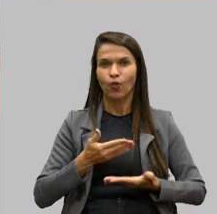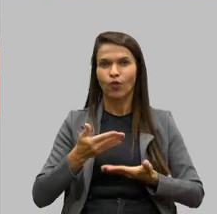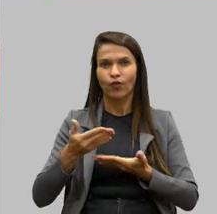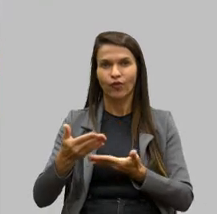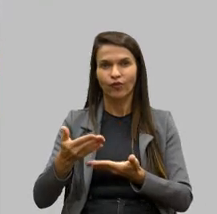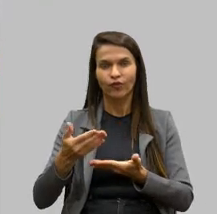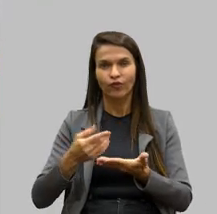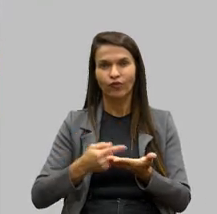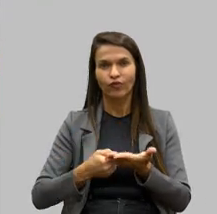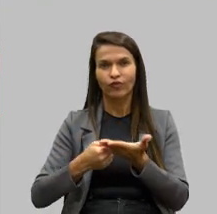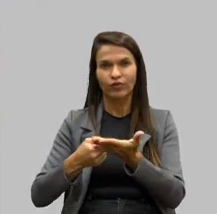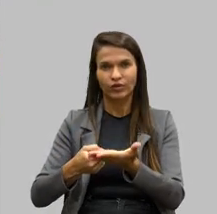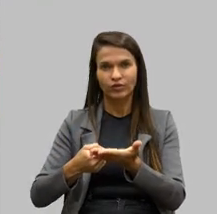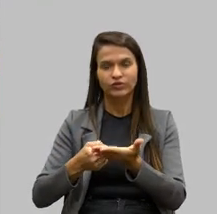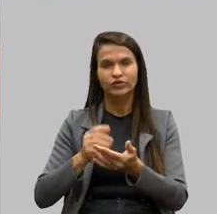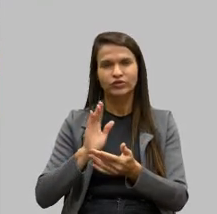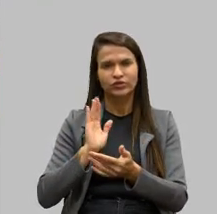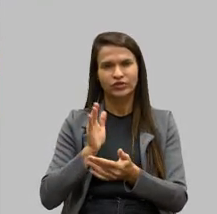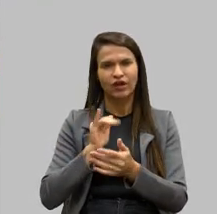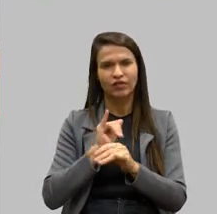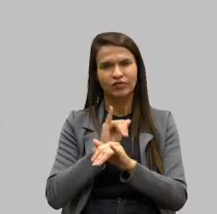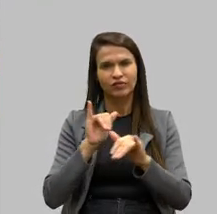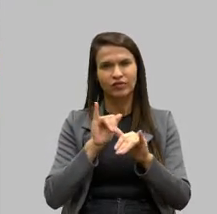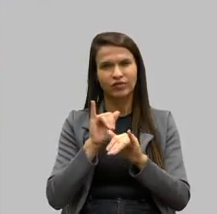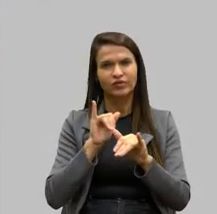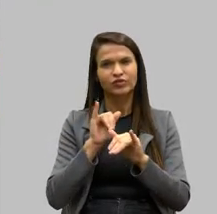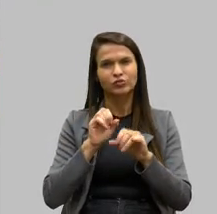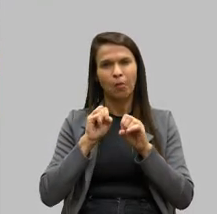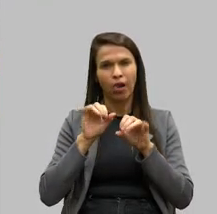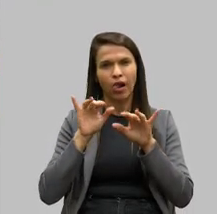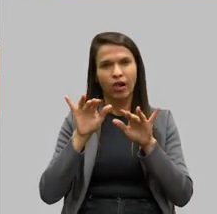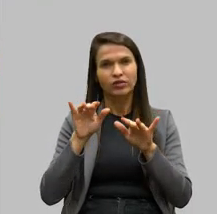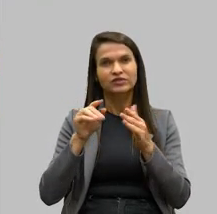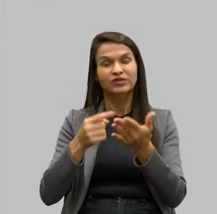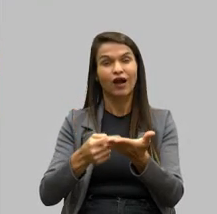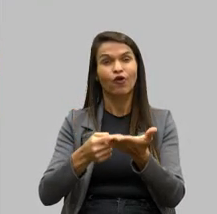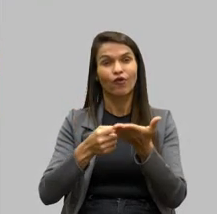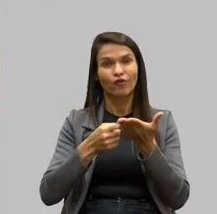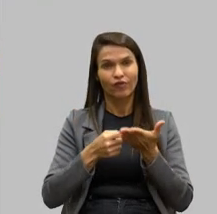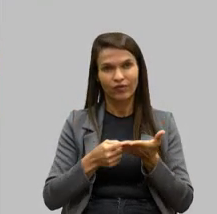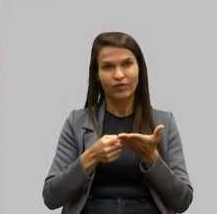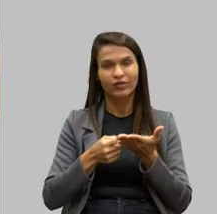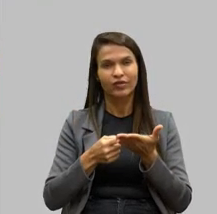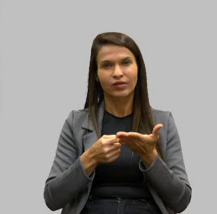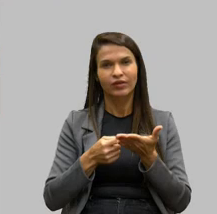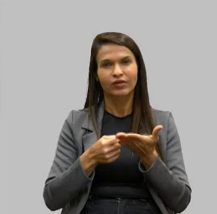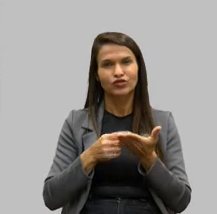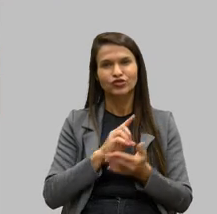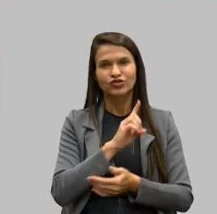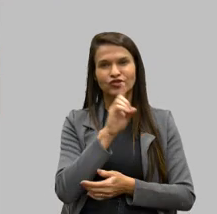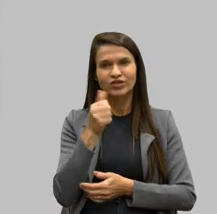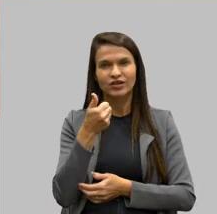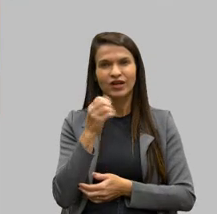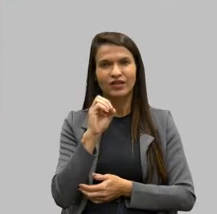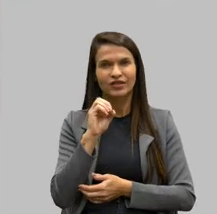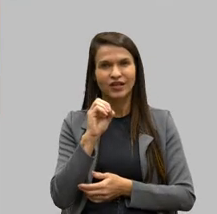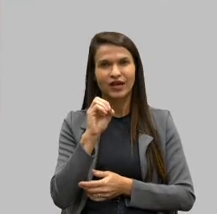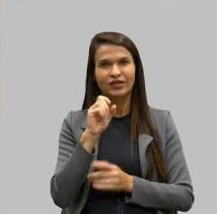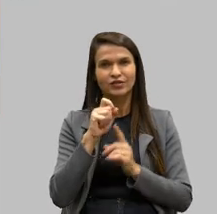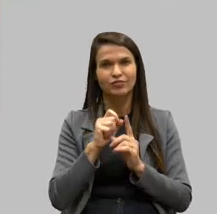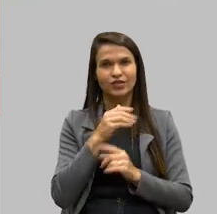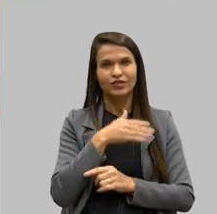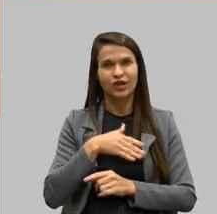Nós falamos aqui, já repercutiu em Muzambia, então, o senhor está sendo convidado, provavelmente por volta do dia 10, de acordo com a sua agenda, nós